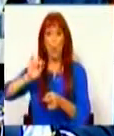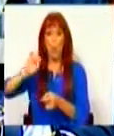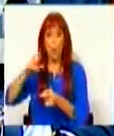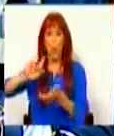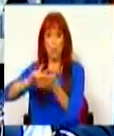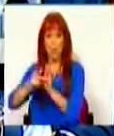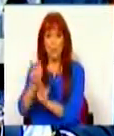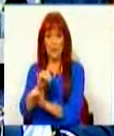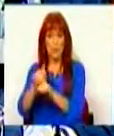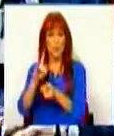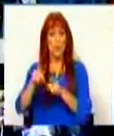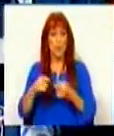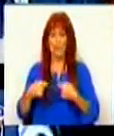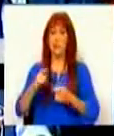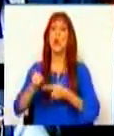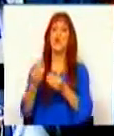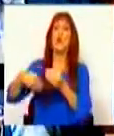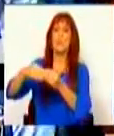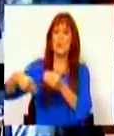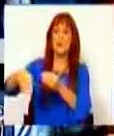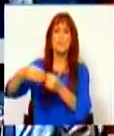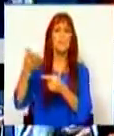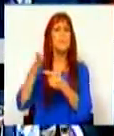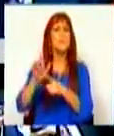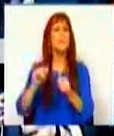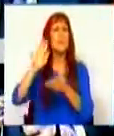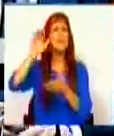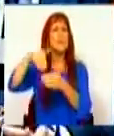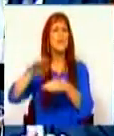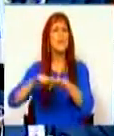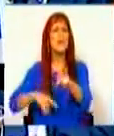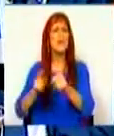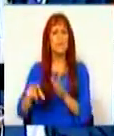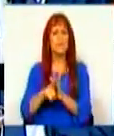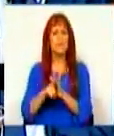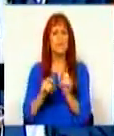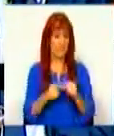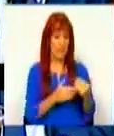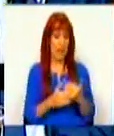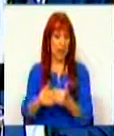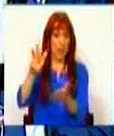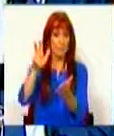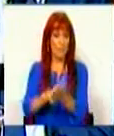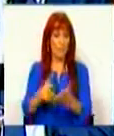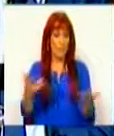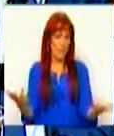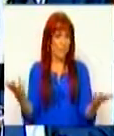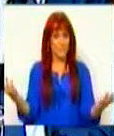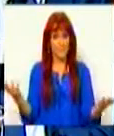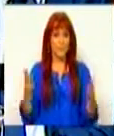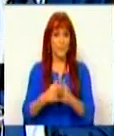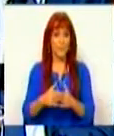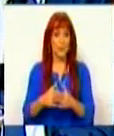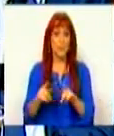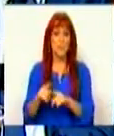politécnicos, sobre quais são os encargos complementares, designadamente os resultantes de legislação, entretanto aprovada, que